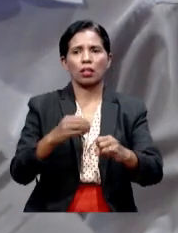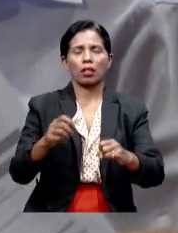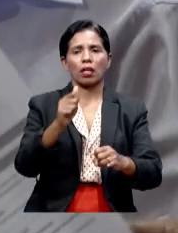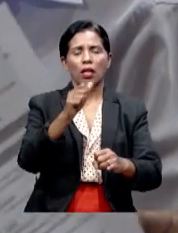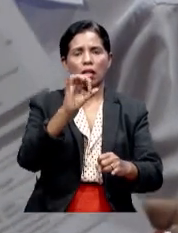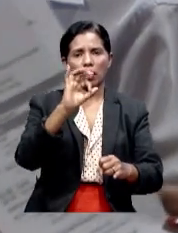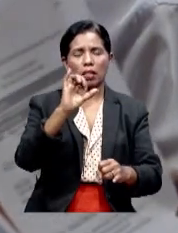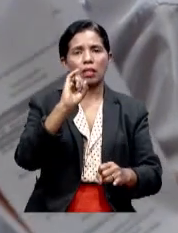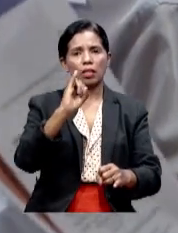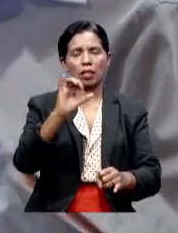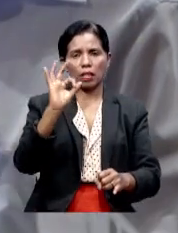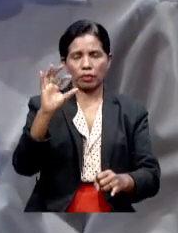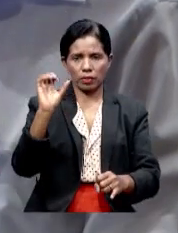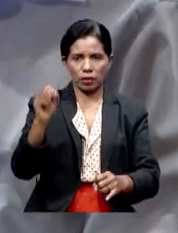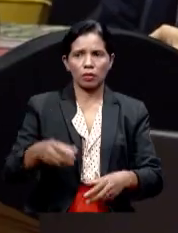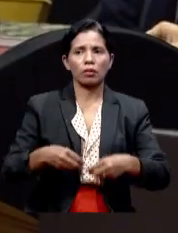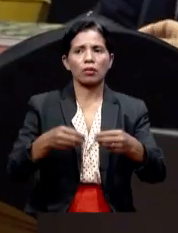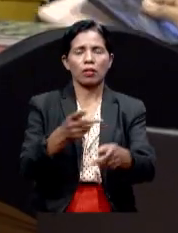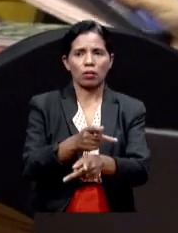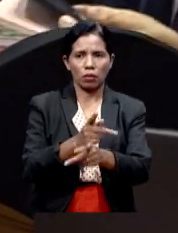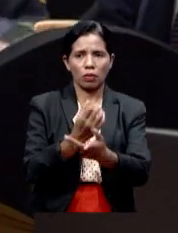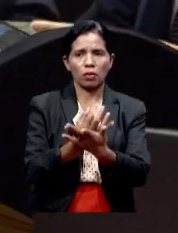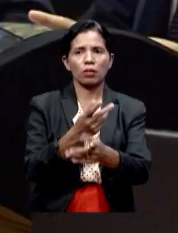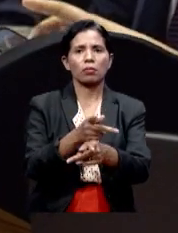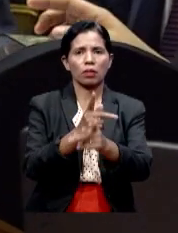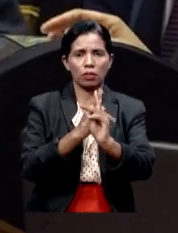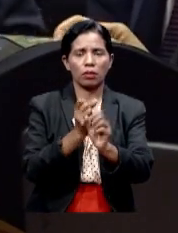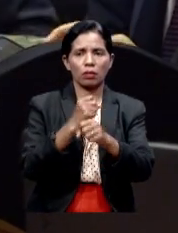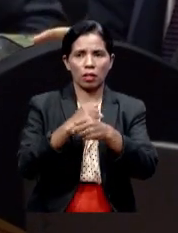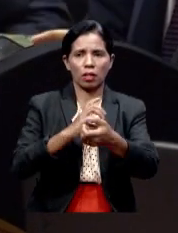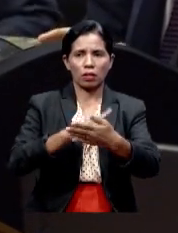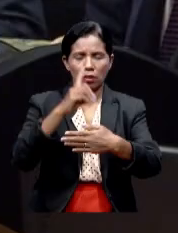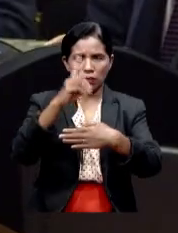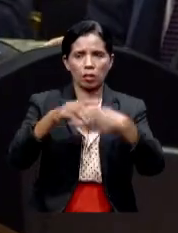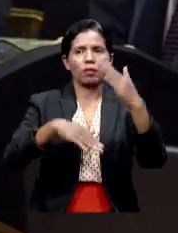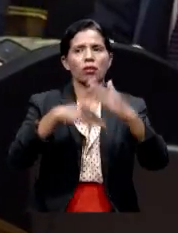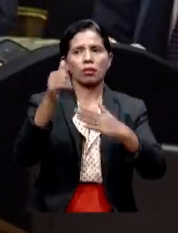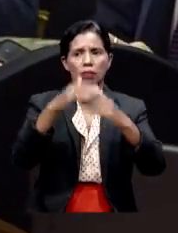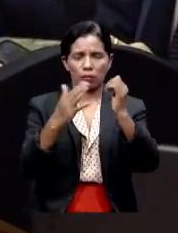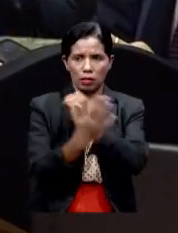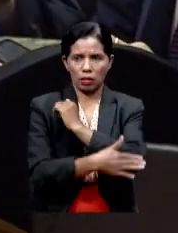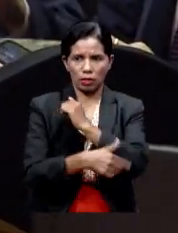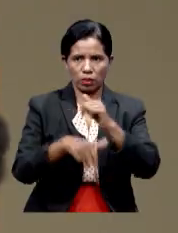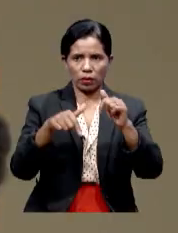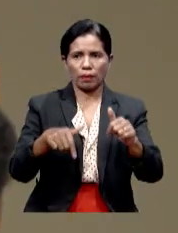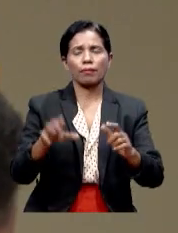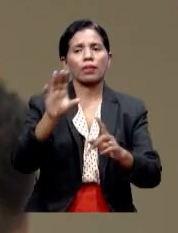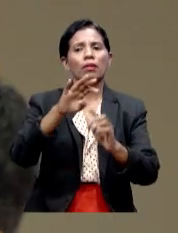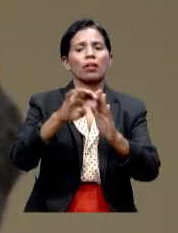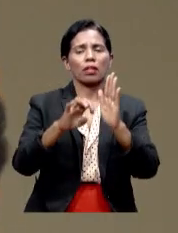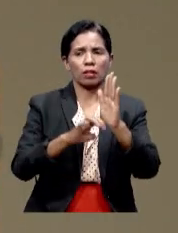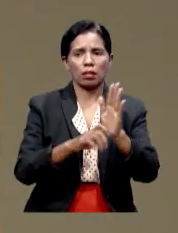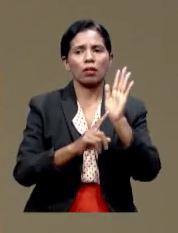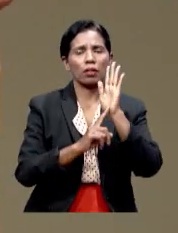KIFC, nebe durante ne foi empréstimo o de halo desenvolvimento infraestrutura e arrailaran. Se festado atuou agradecimento